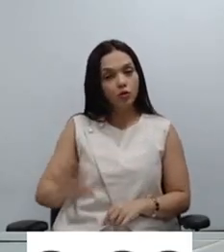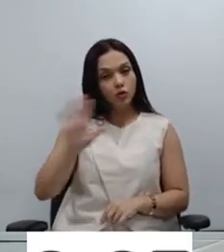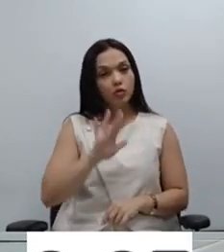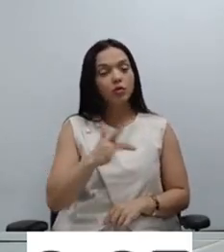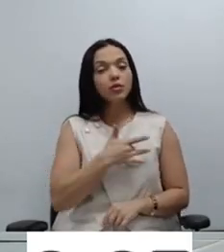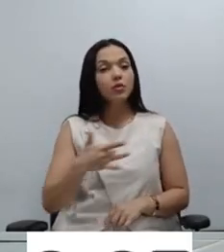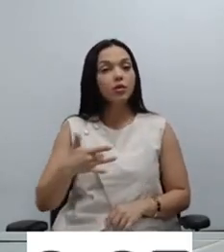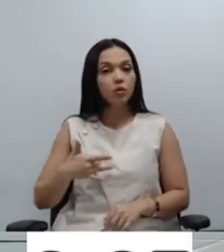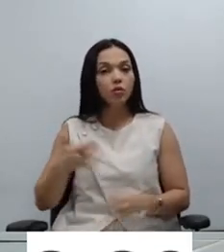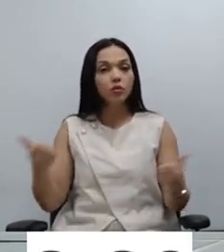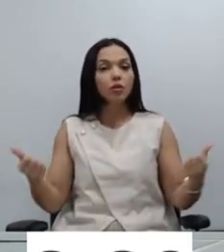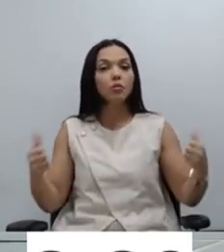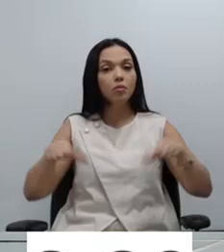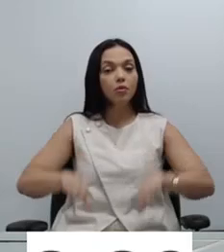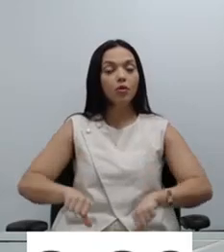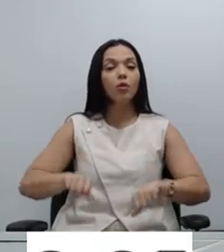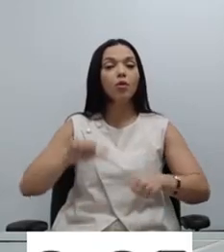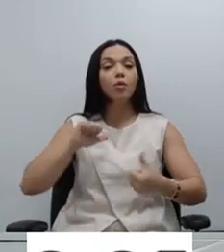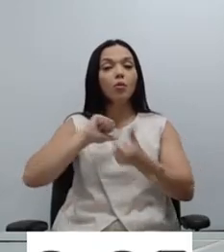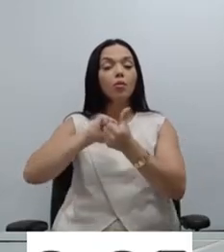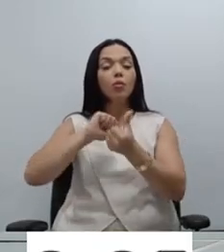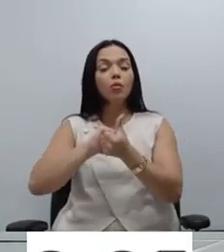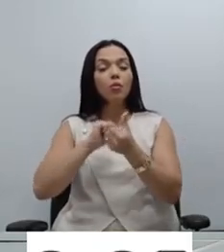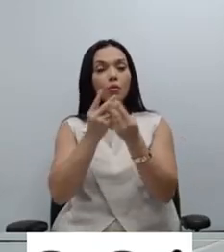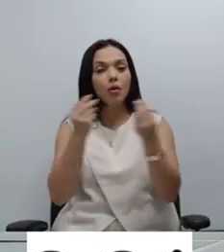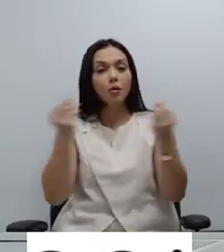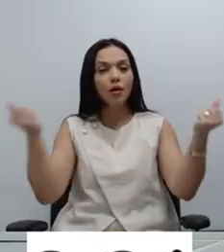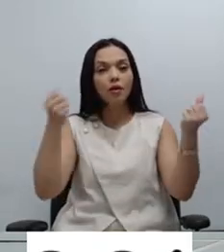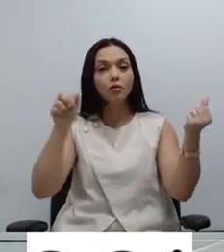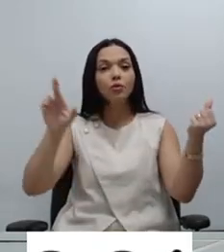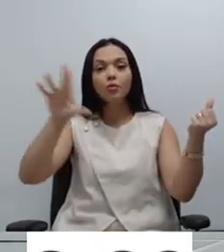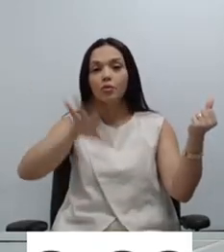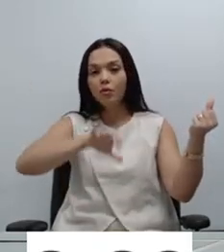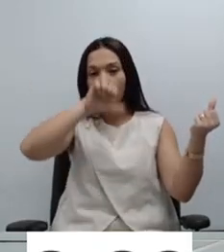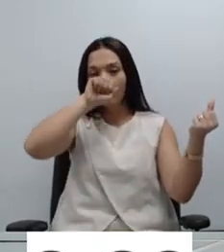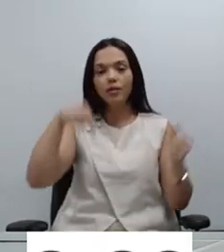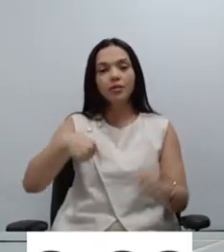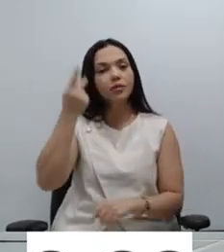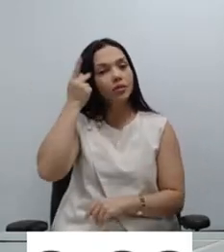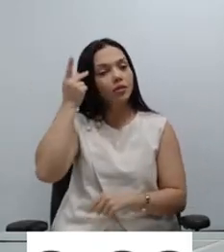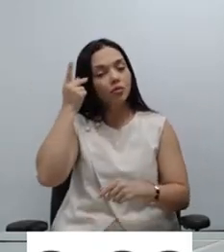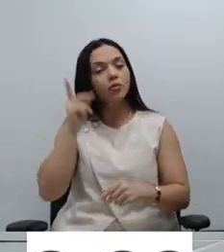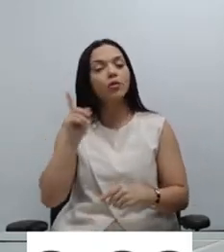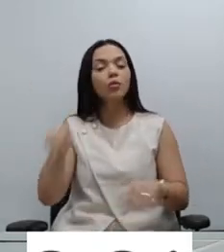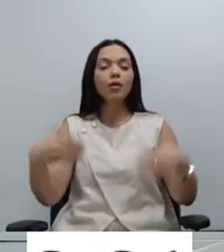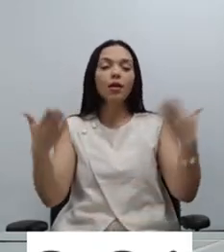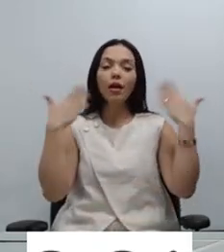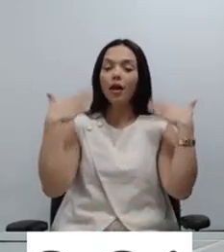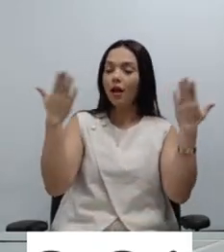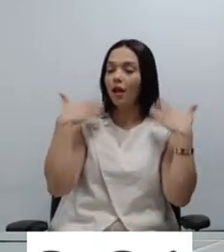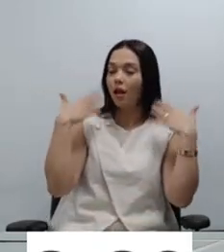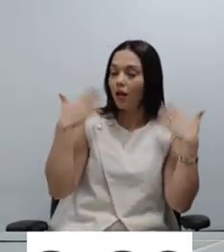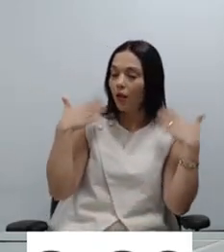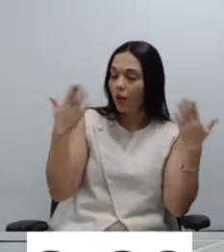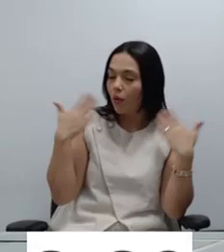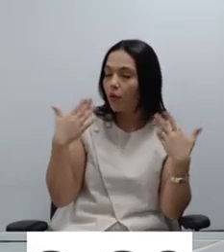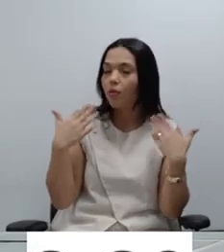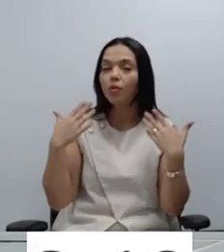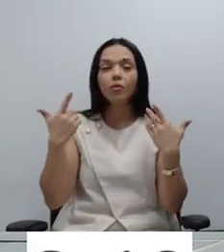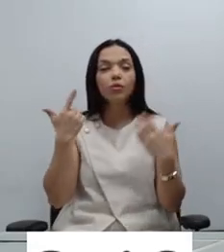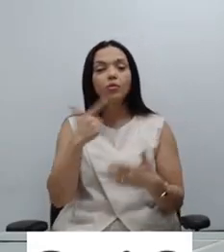ao enfrentamento da piora da qualidade do ar em São Paulo. Vivemos dias de intenso calor e índices preocupantes da baixa umidade relativa do ar.